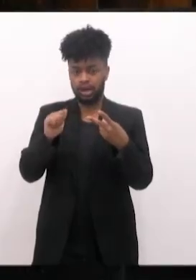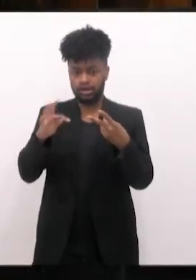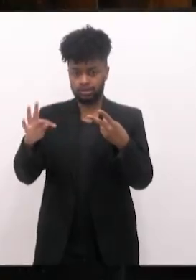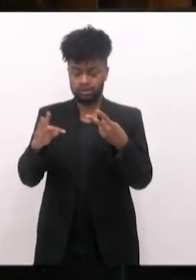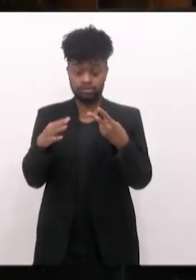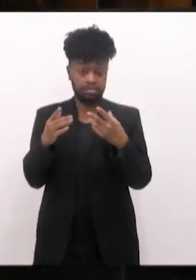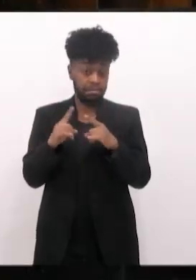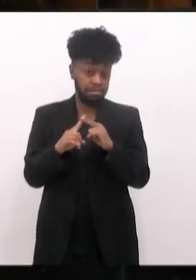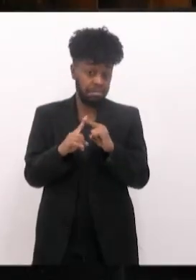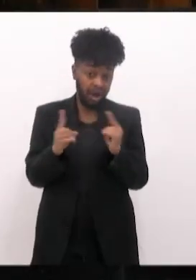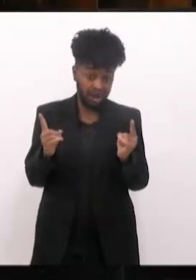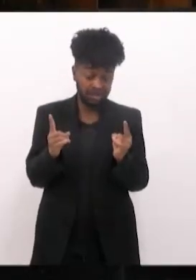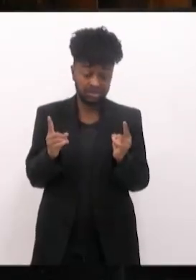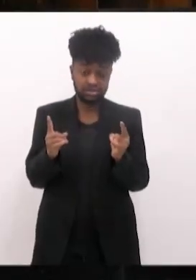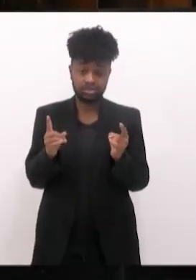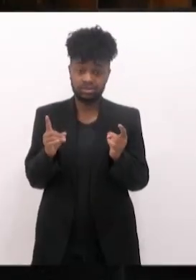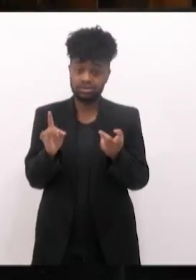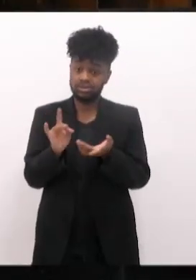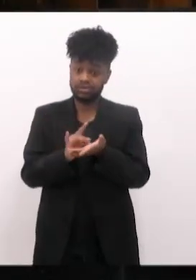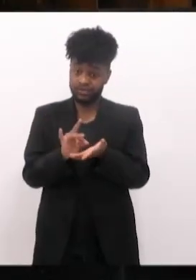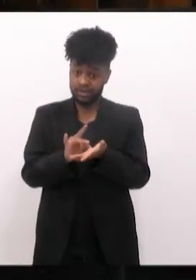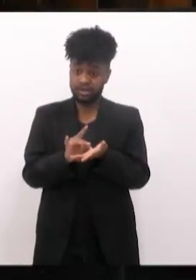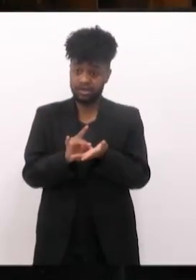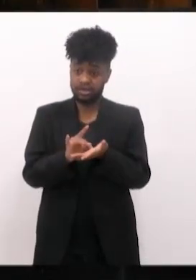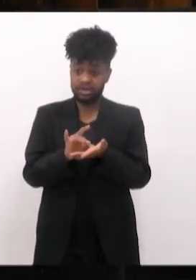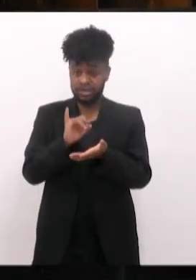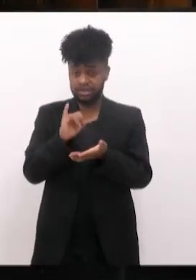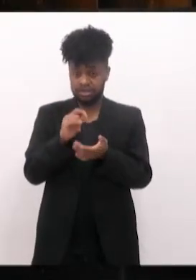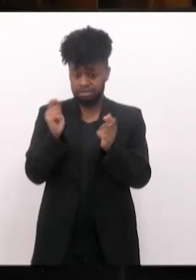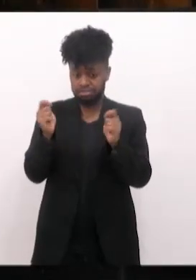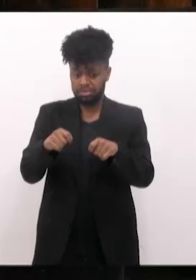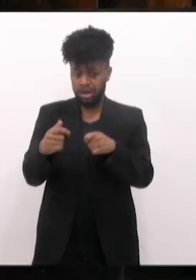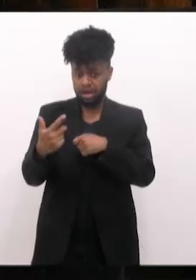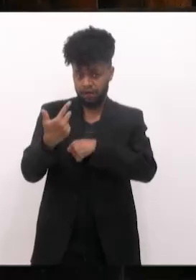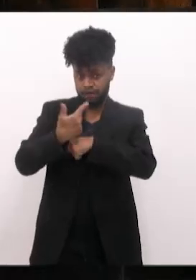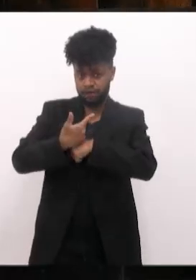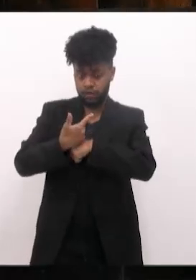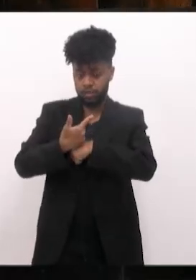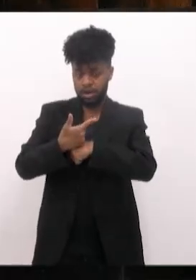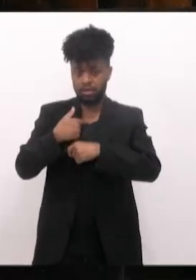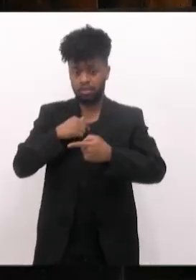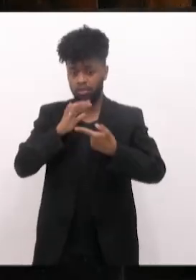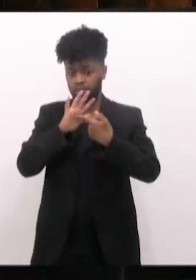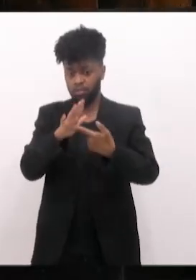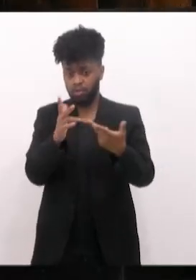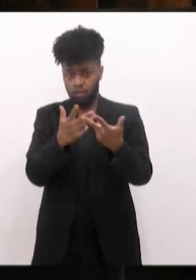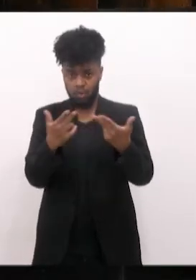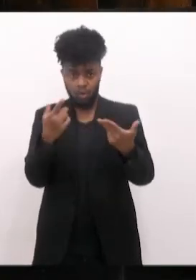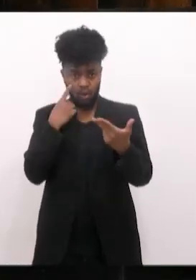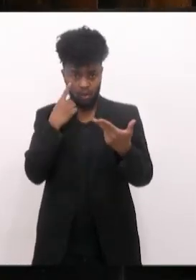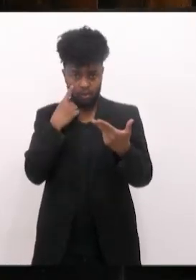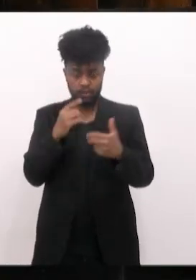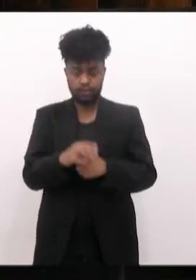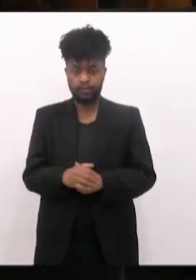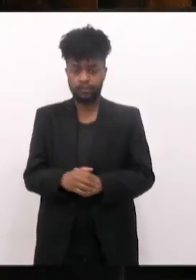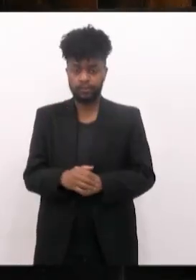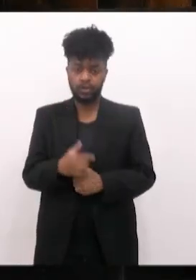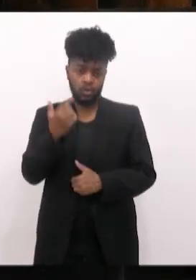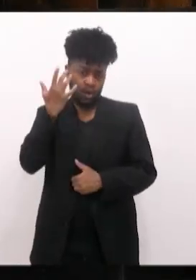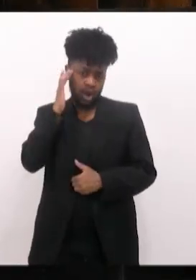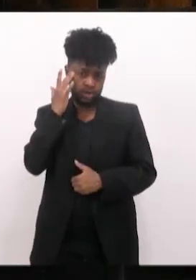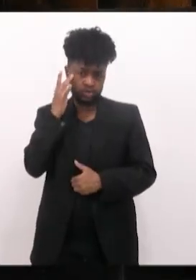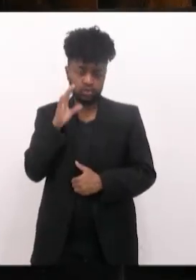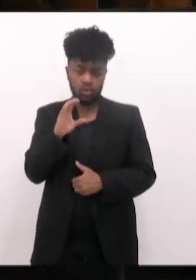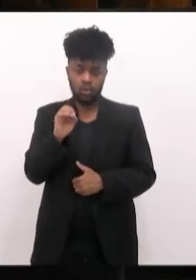Mas a realidade, se a câmera puder dar um foco aqui no que eu vou mostrar, eu acho que o coronel não gostou.